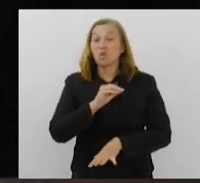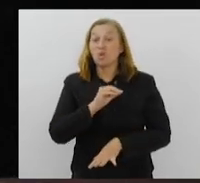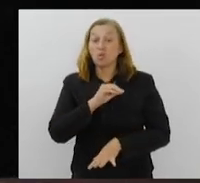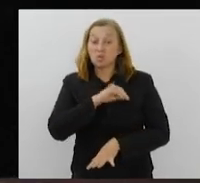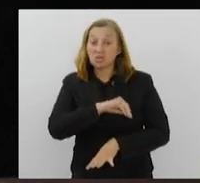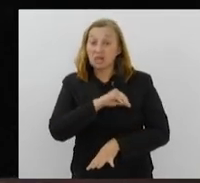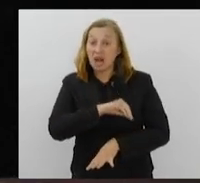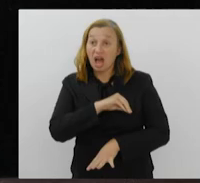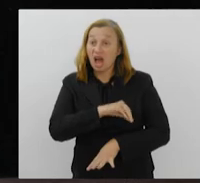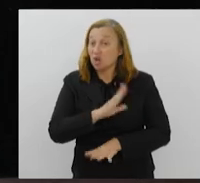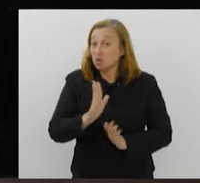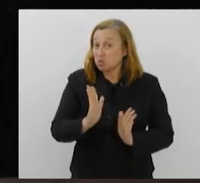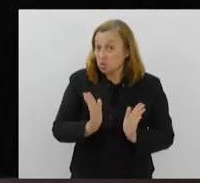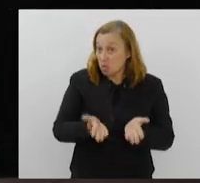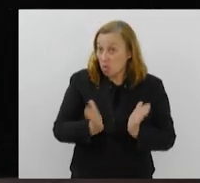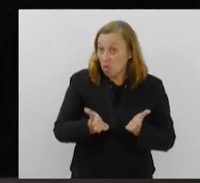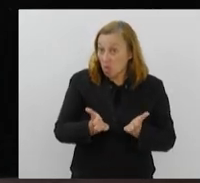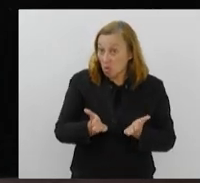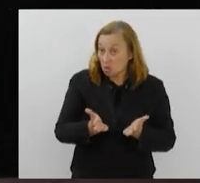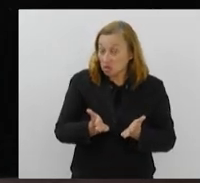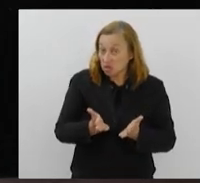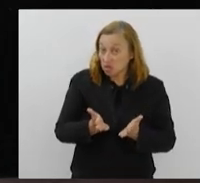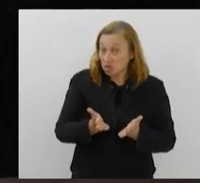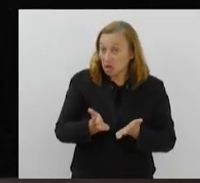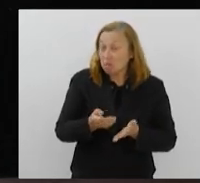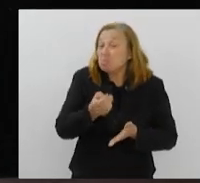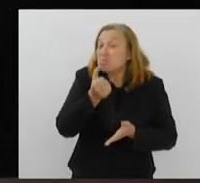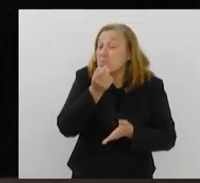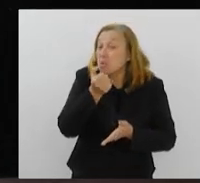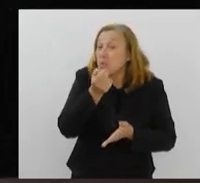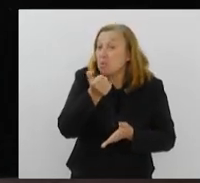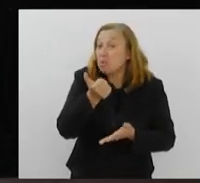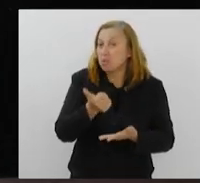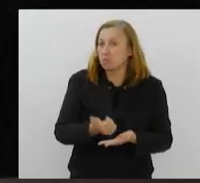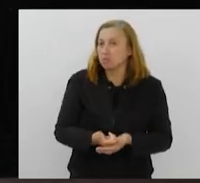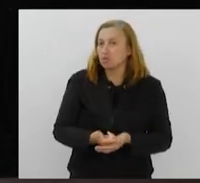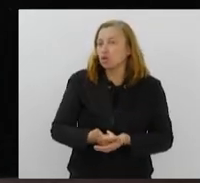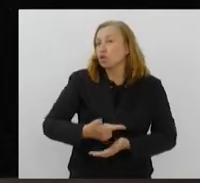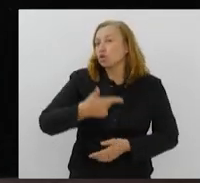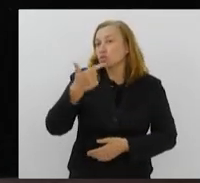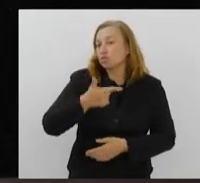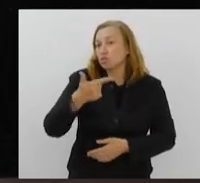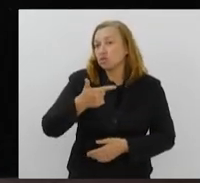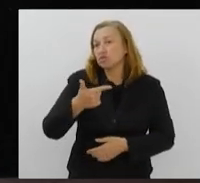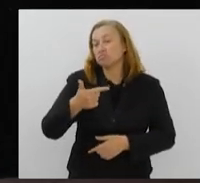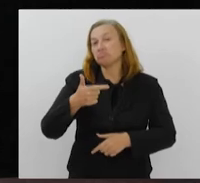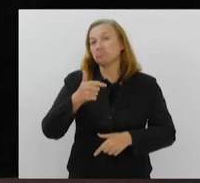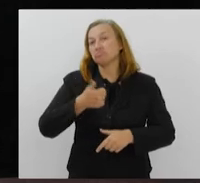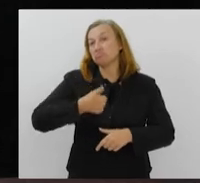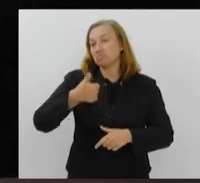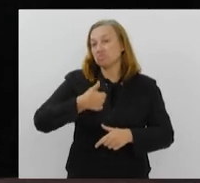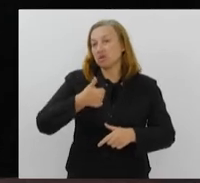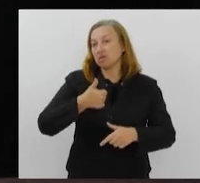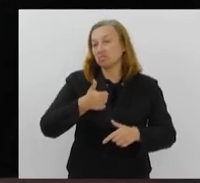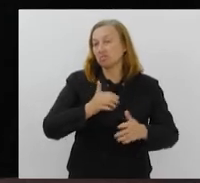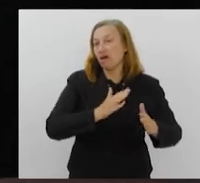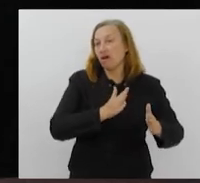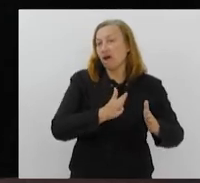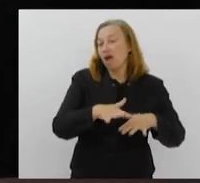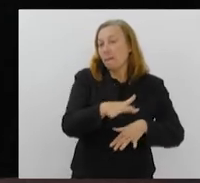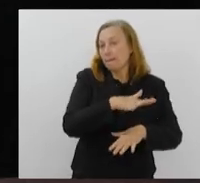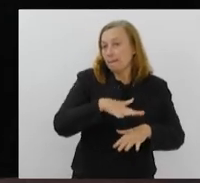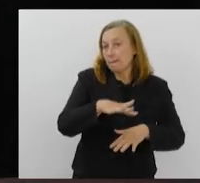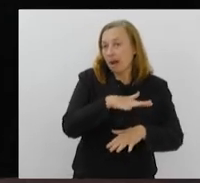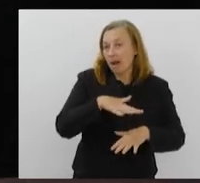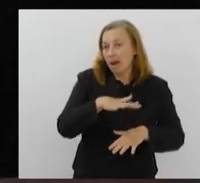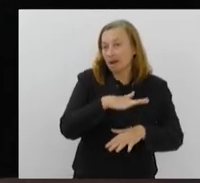temos hoje, em 2023, é de tal gravidade que, atualmente, as duas primeiras faixas salariais previstas, tanto no inciso